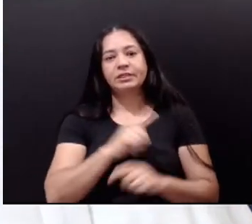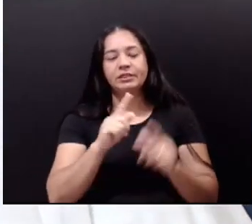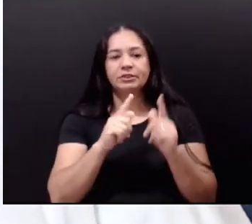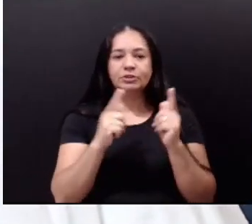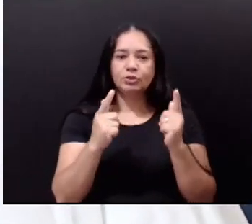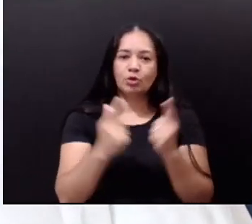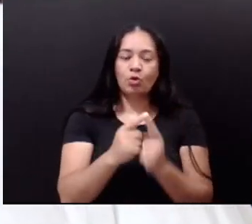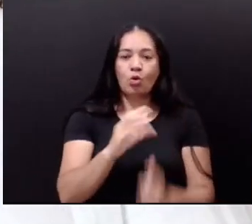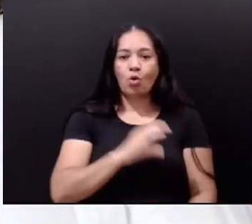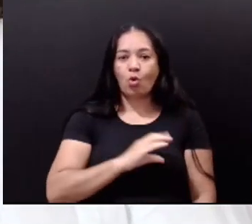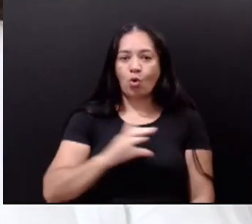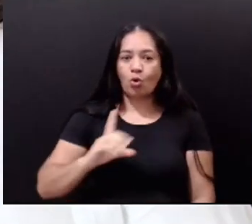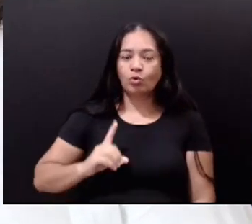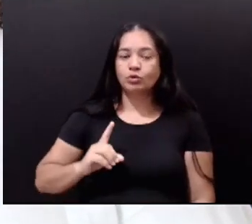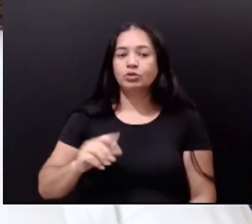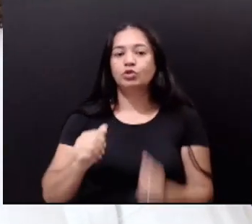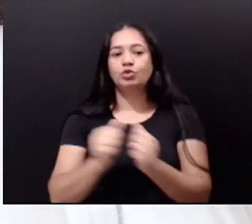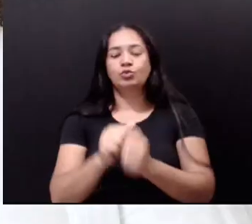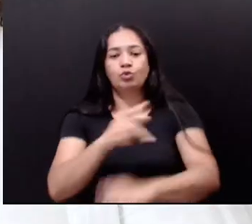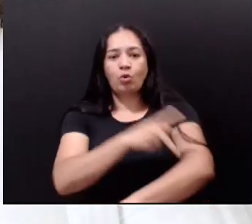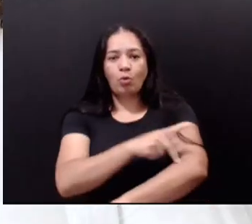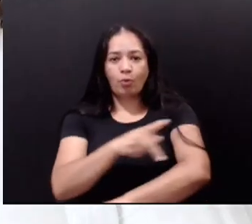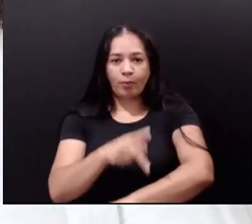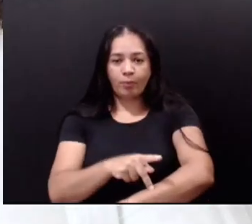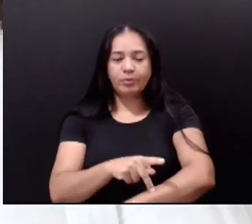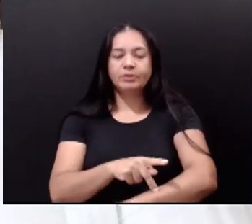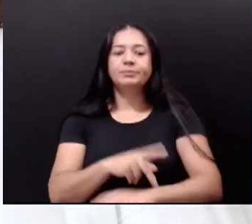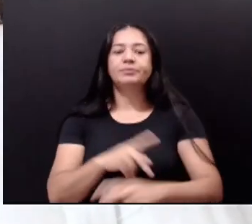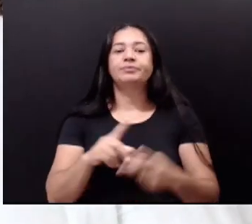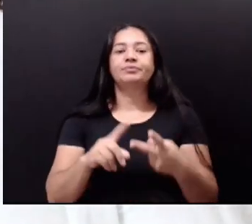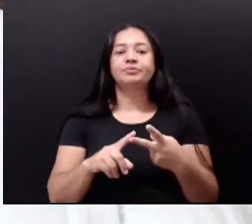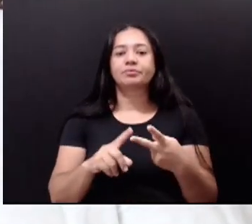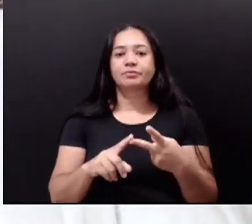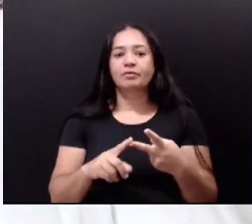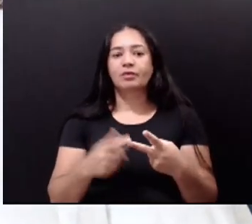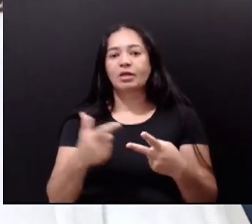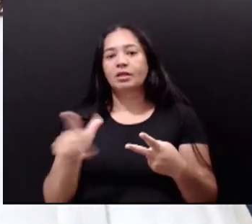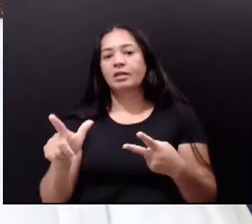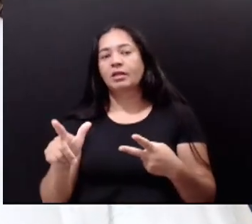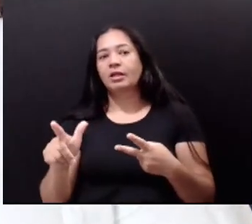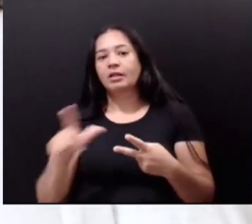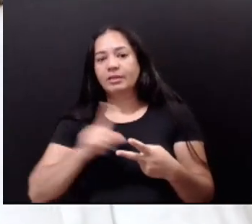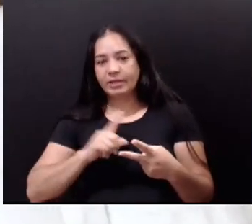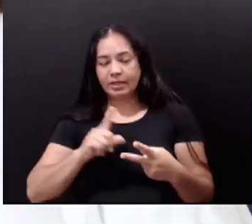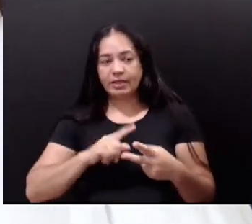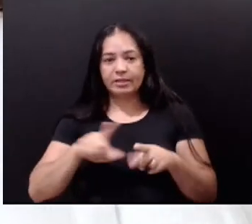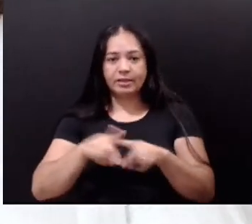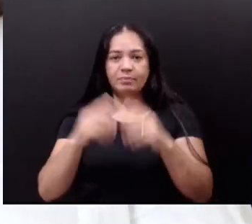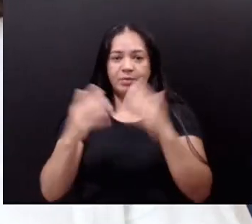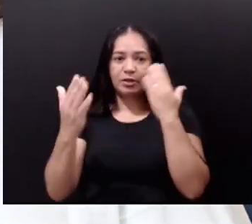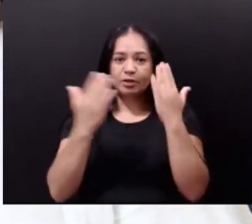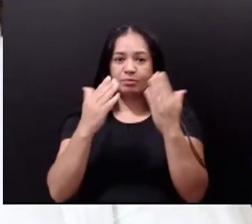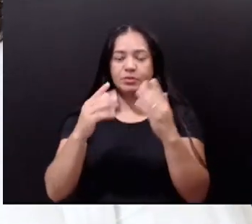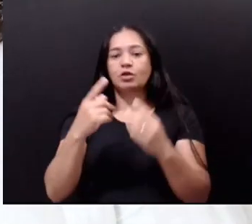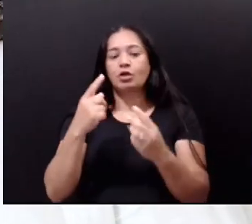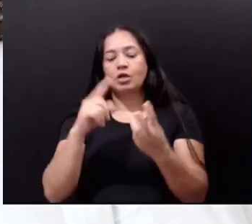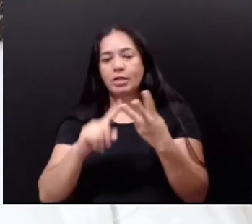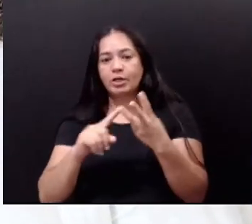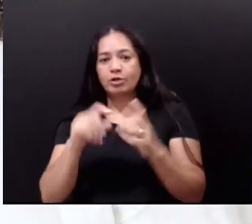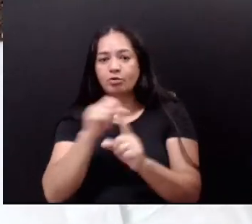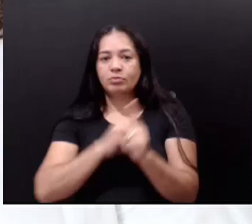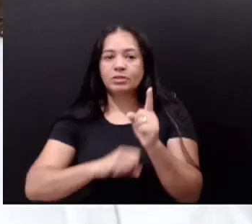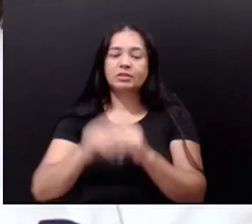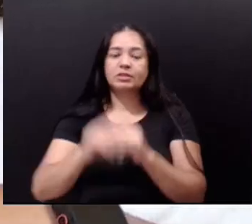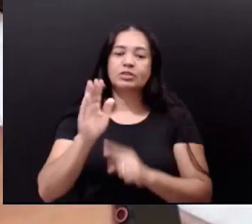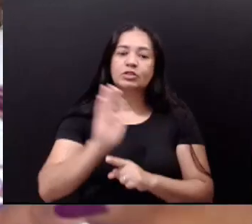pedagogo, né, ou pedagoga, temos o psicólogo, temos o assistente social e os 2 educadores de